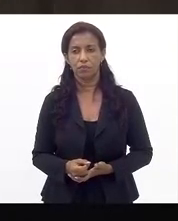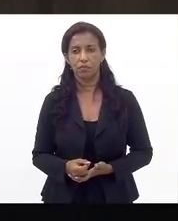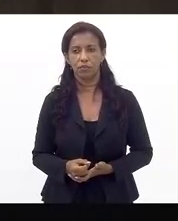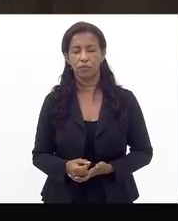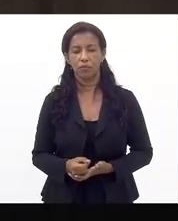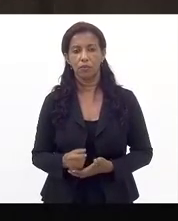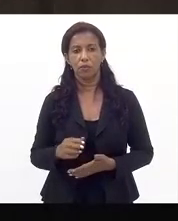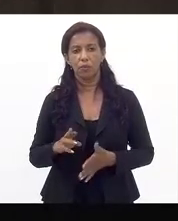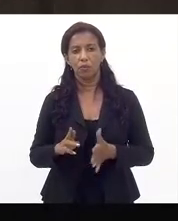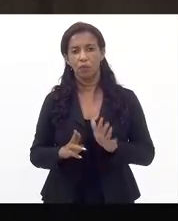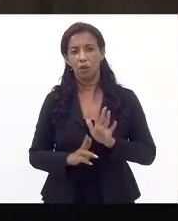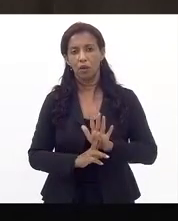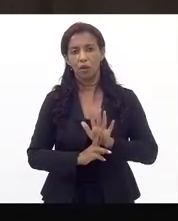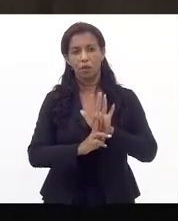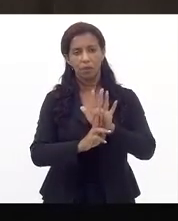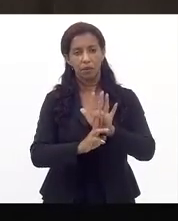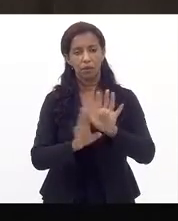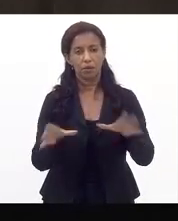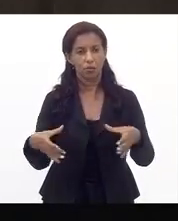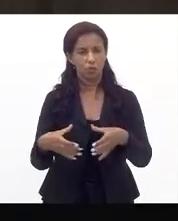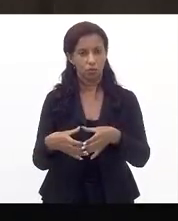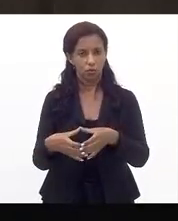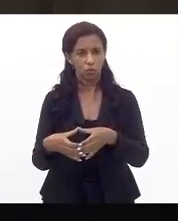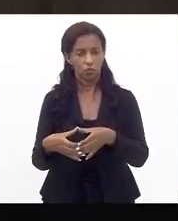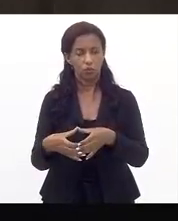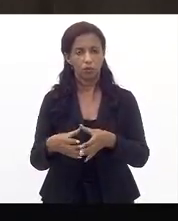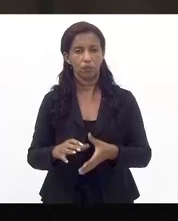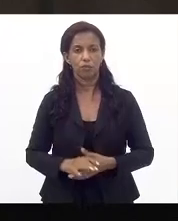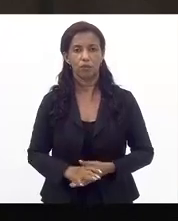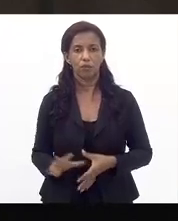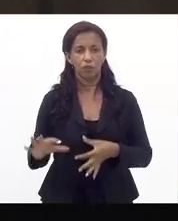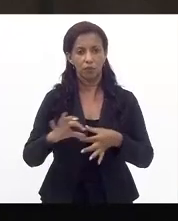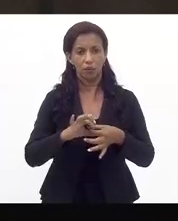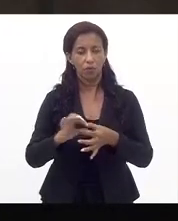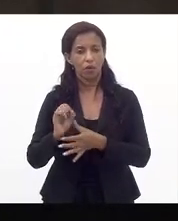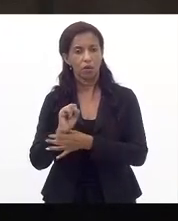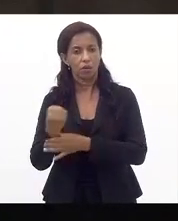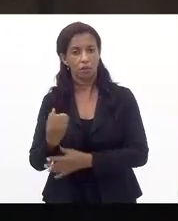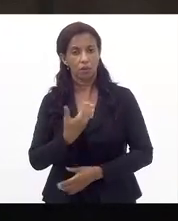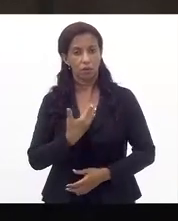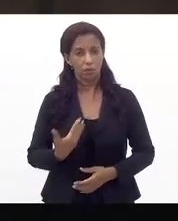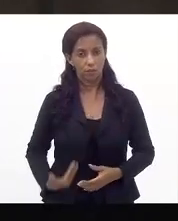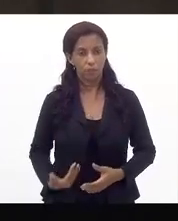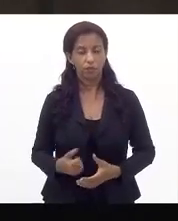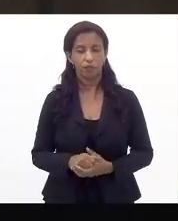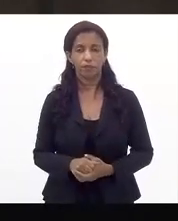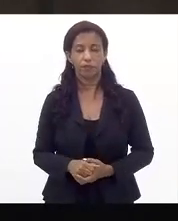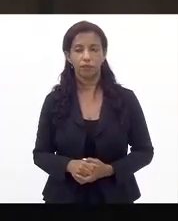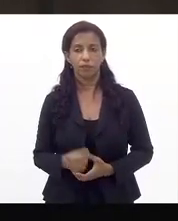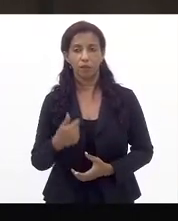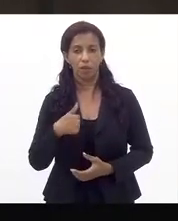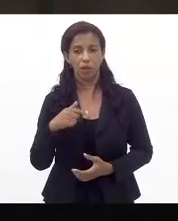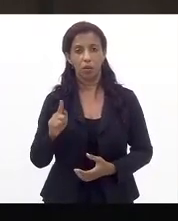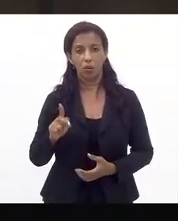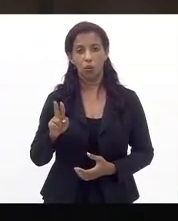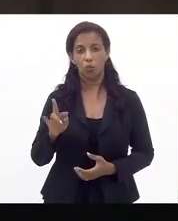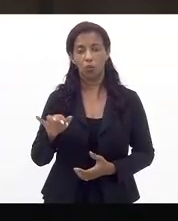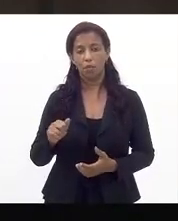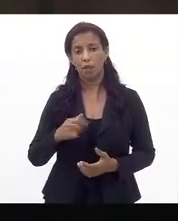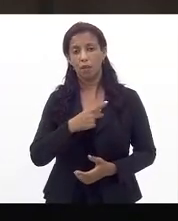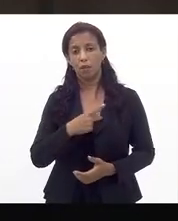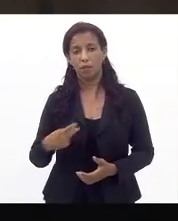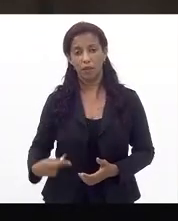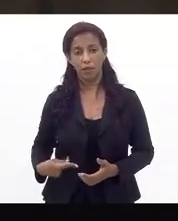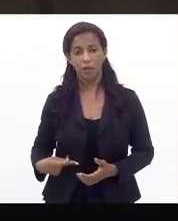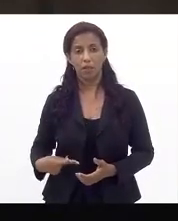o representante da categoria principalmente vinculada à segurança pública eu Gutemberg de Oliveira Presidente